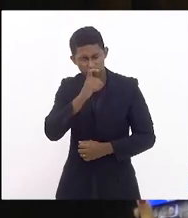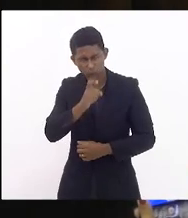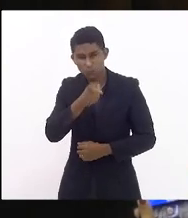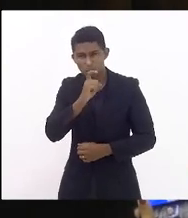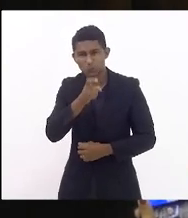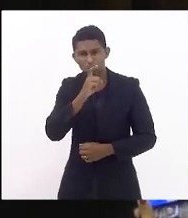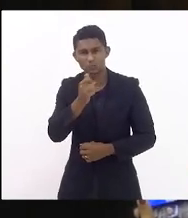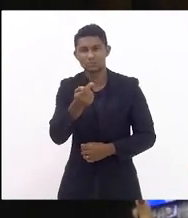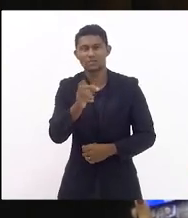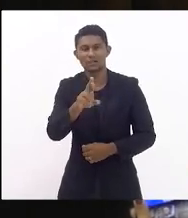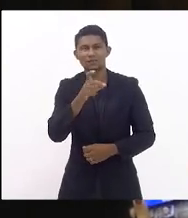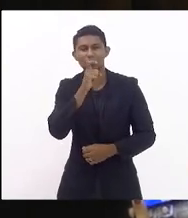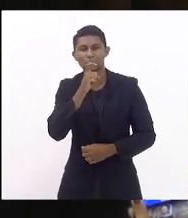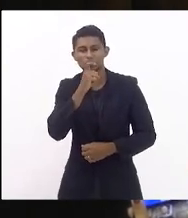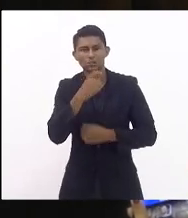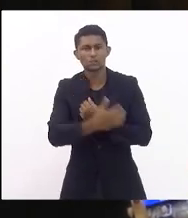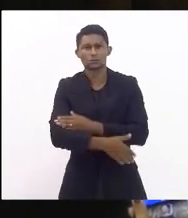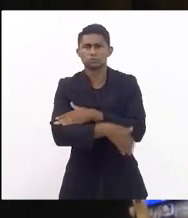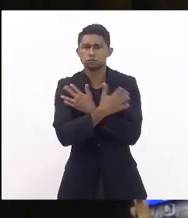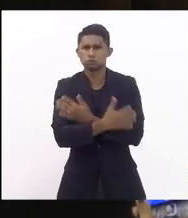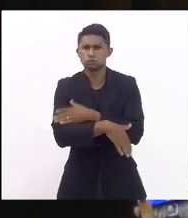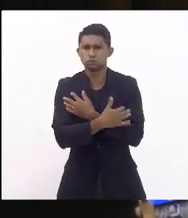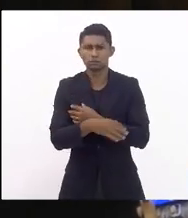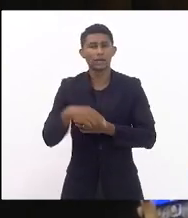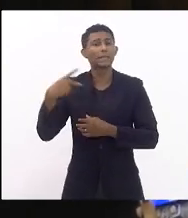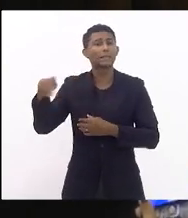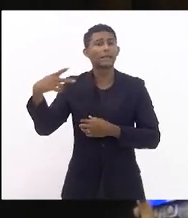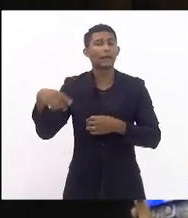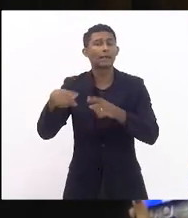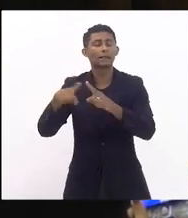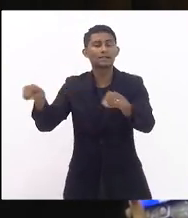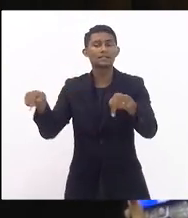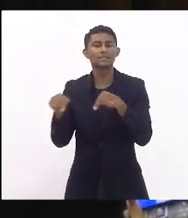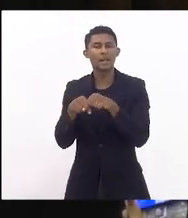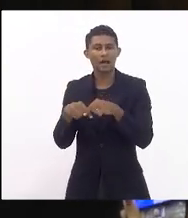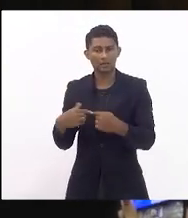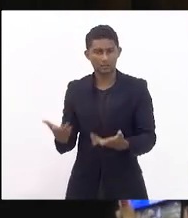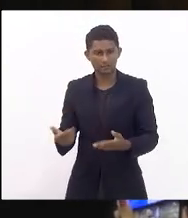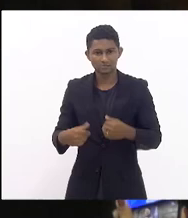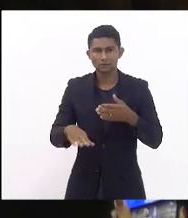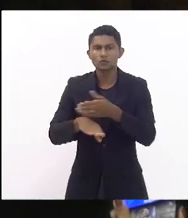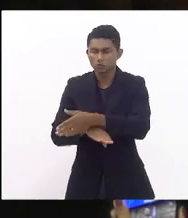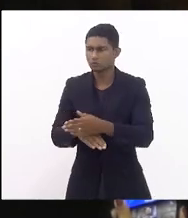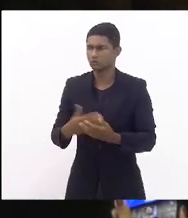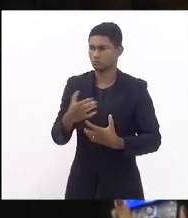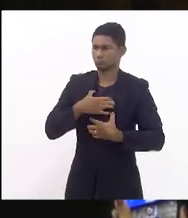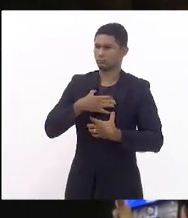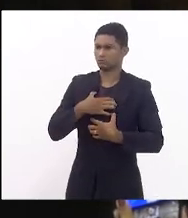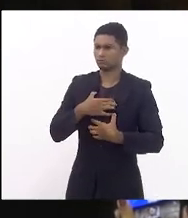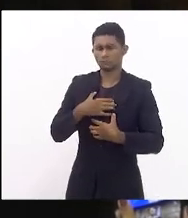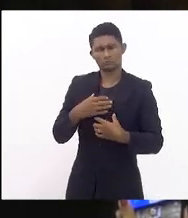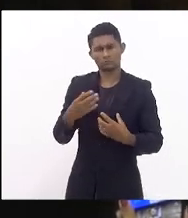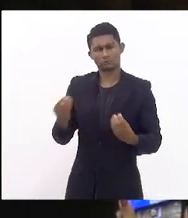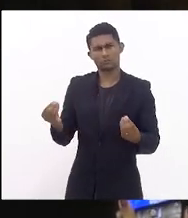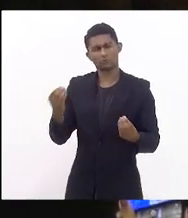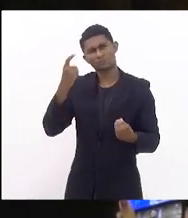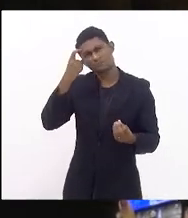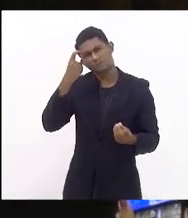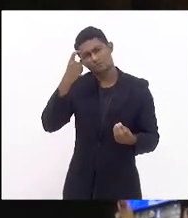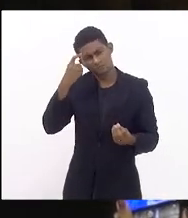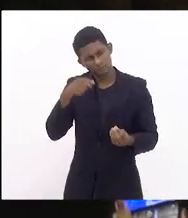comendo. E aí, como pode uma situação dessa acontecer? Para as